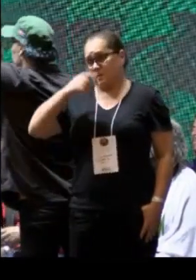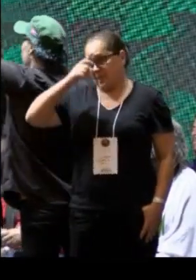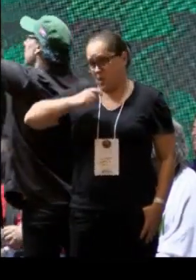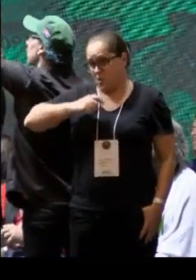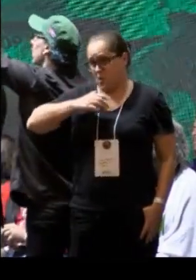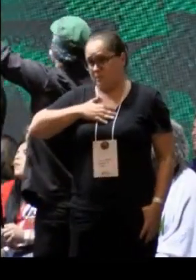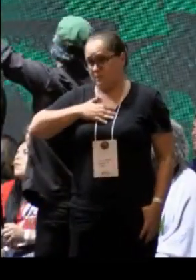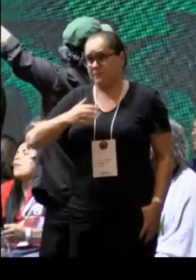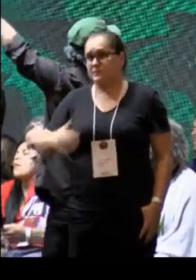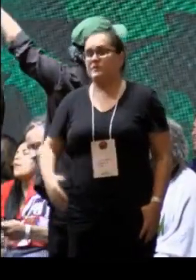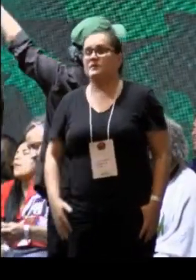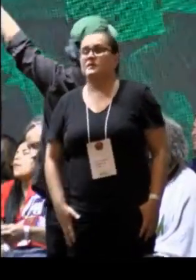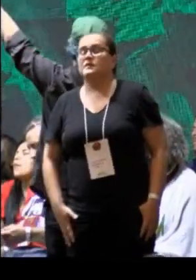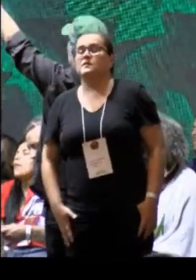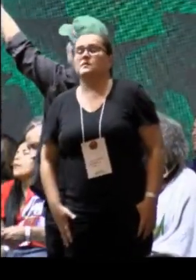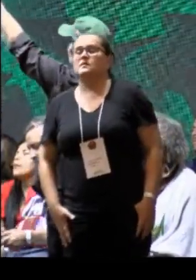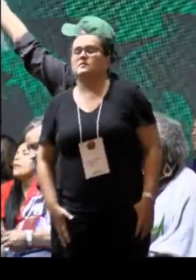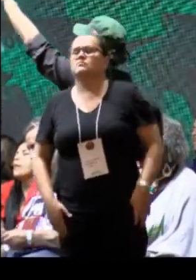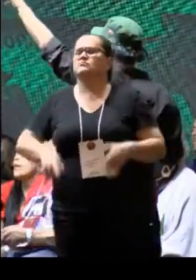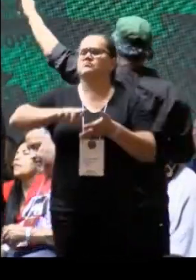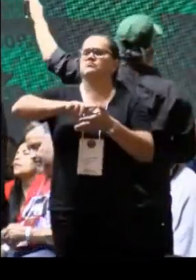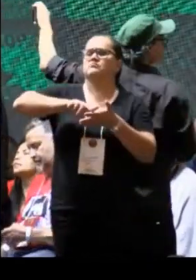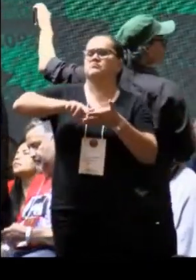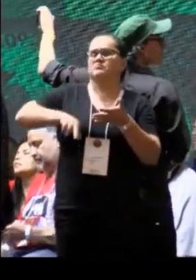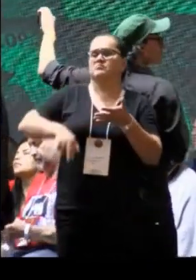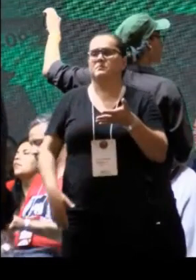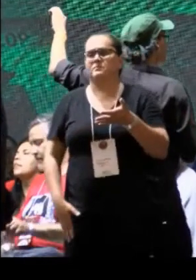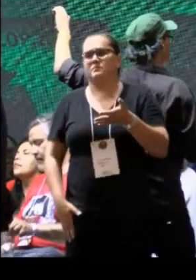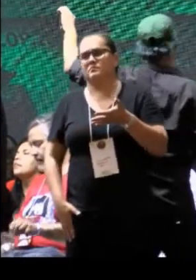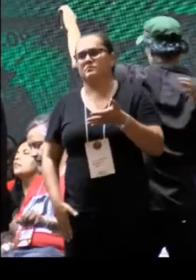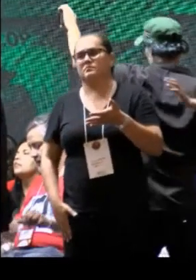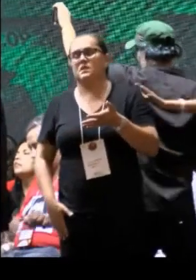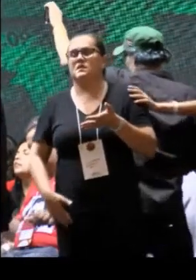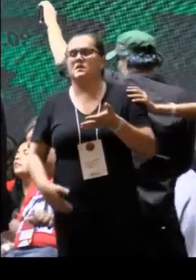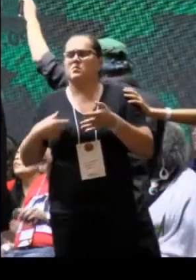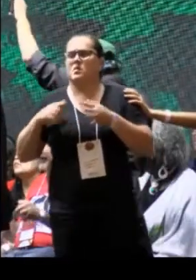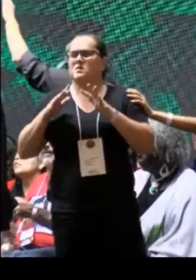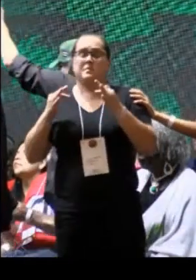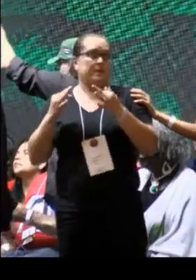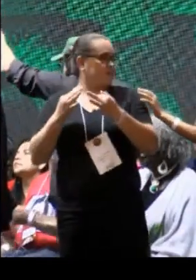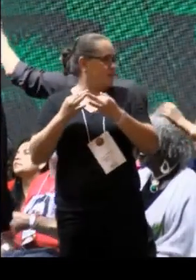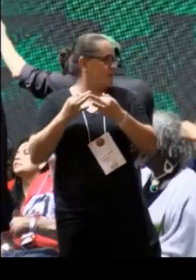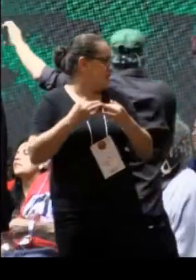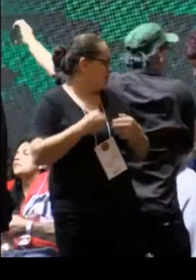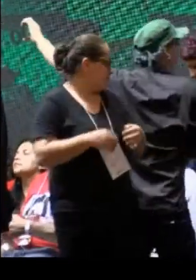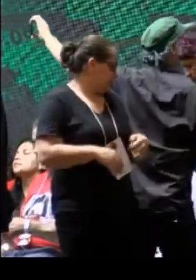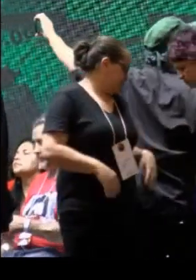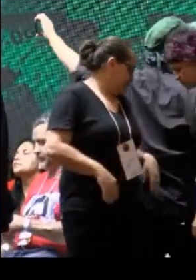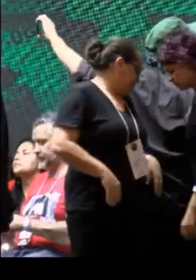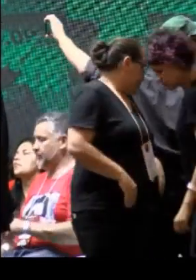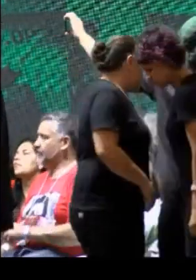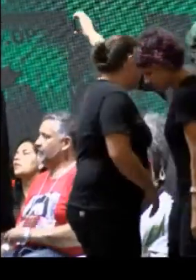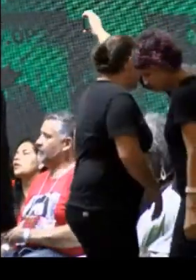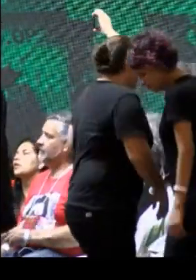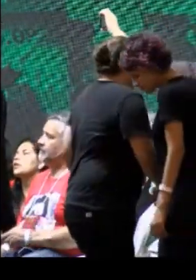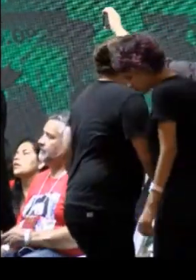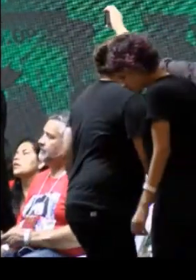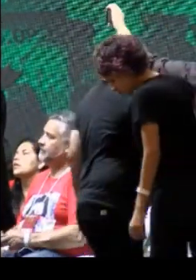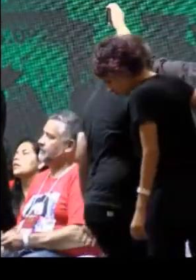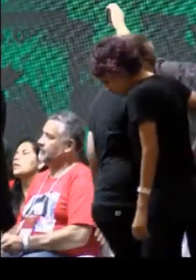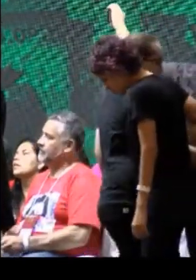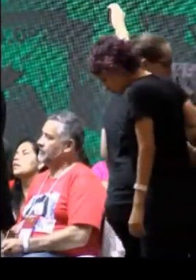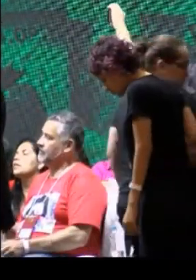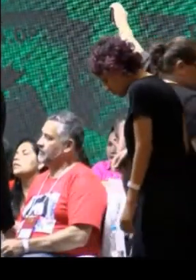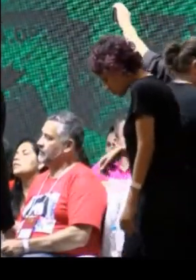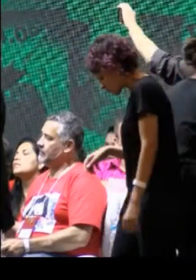eu, durante esse isolamento da minha família, dos amigos e,